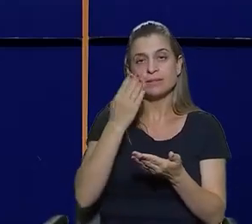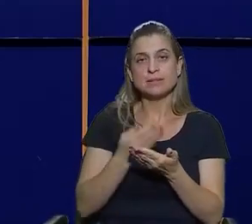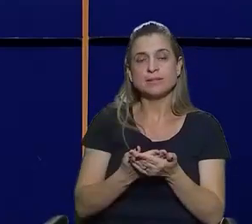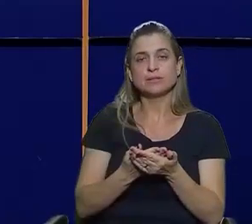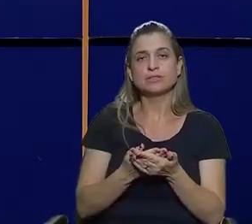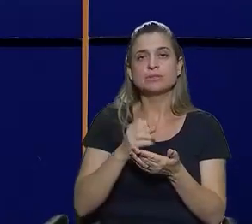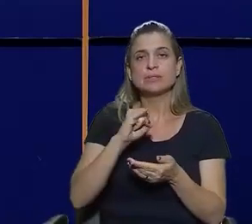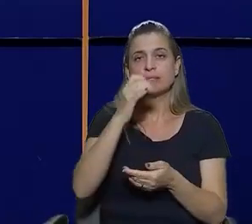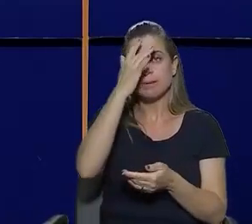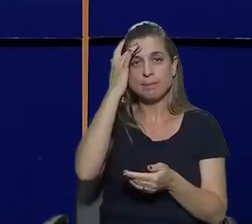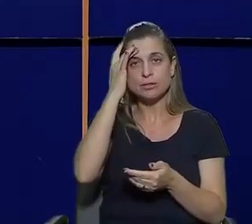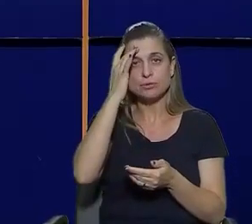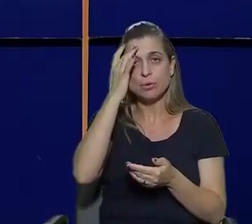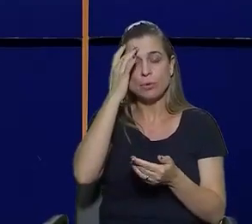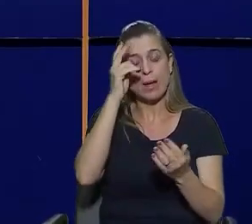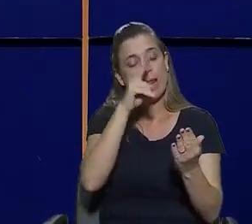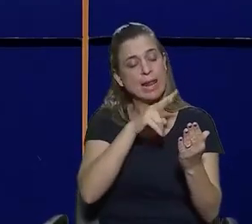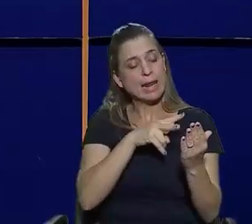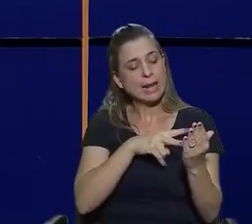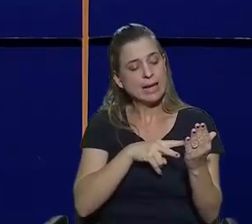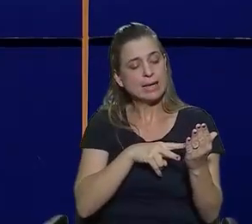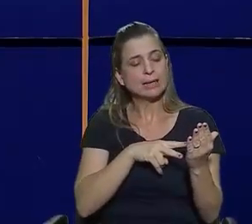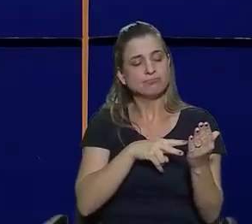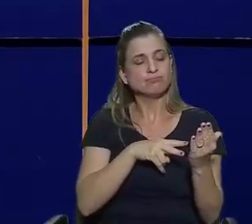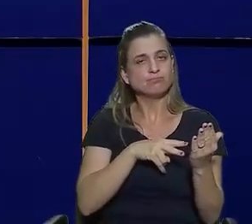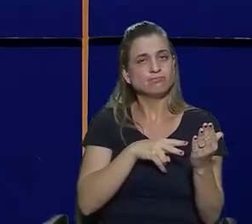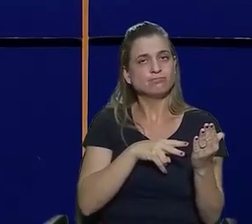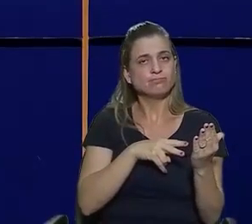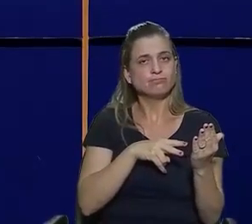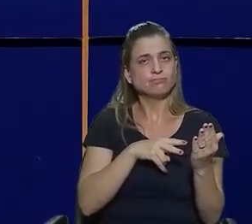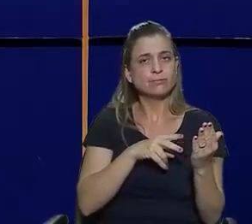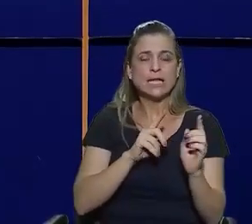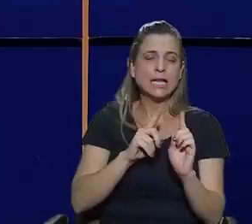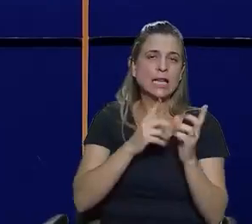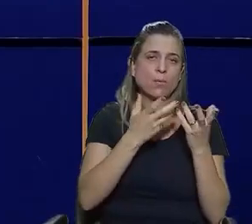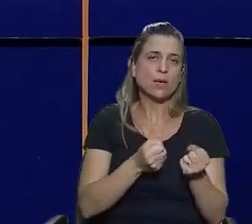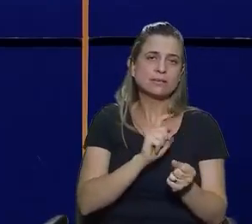leitura não vai se conformar e não vai ficar em harmonia, definitivamente.